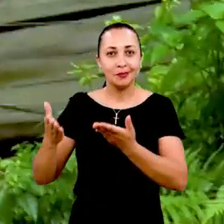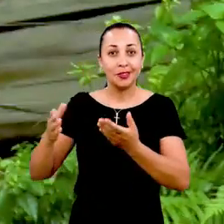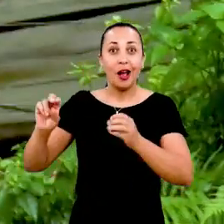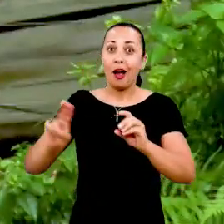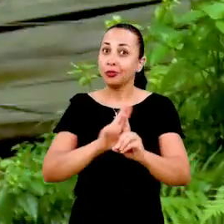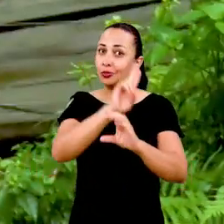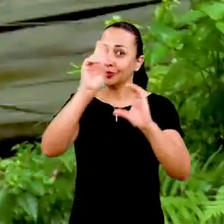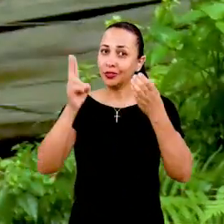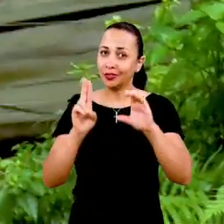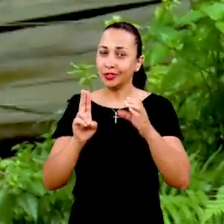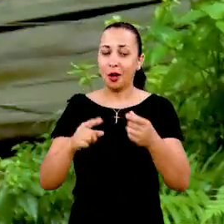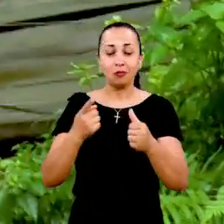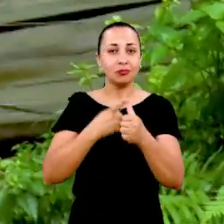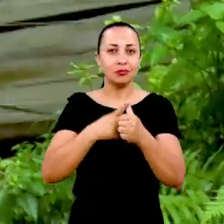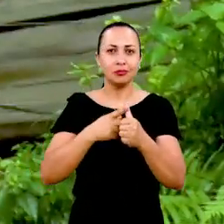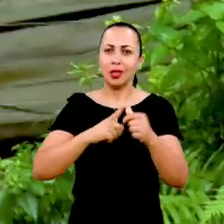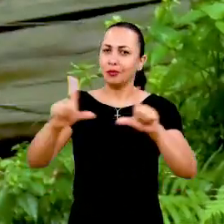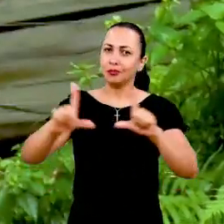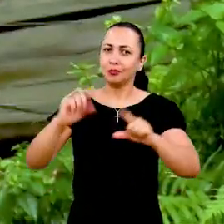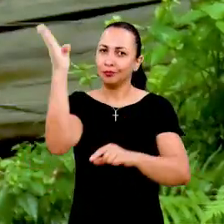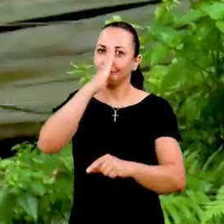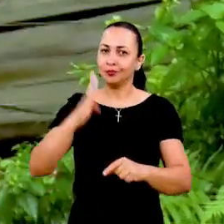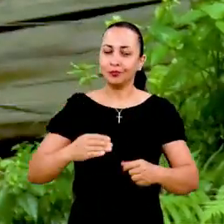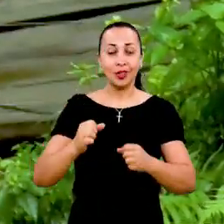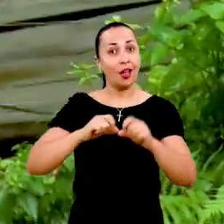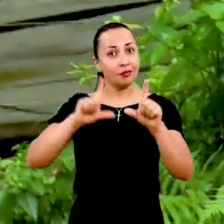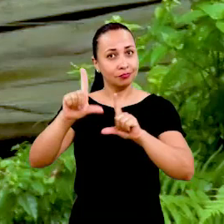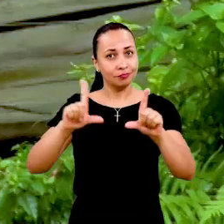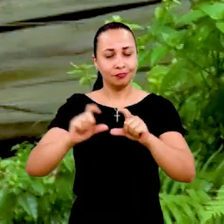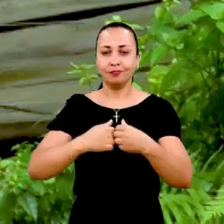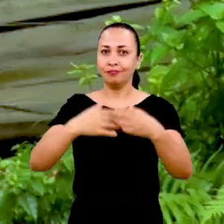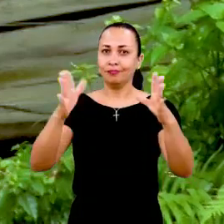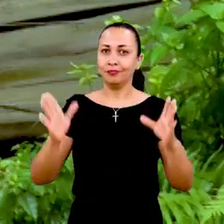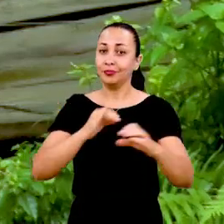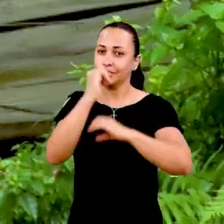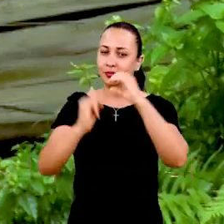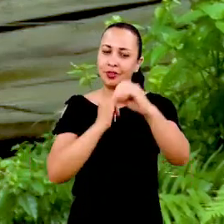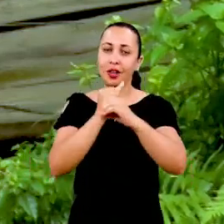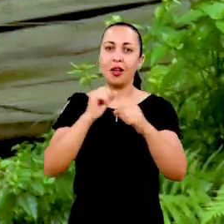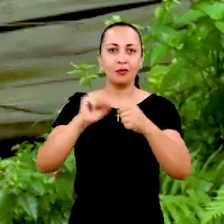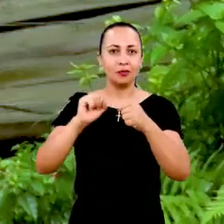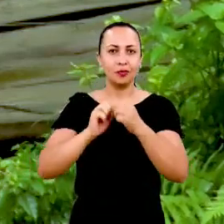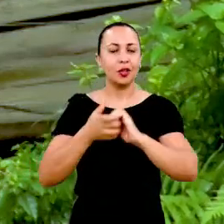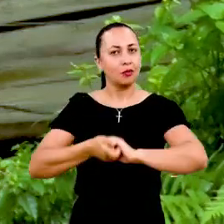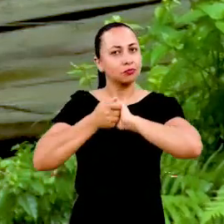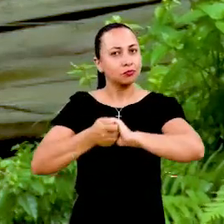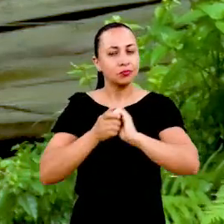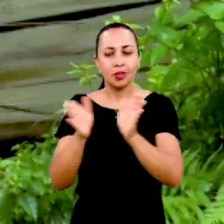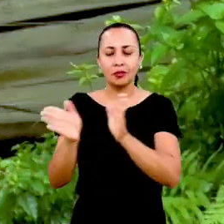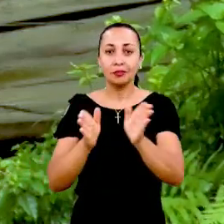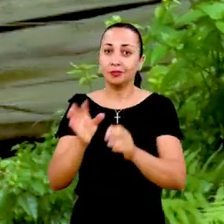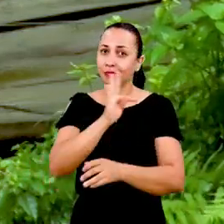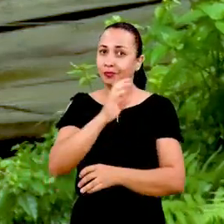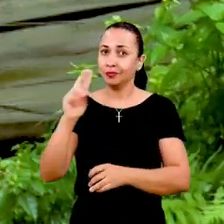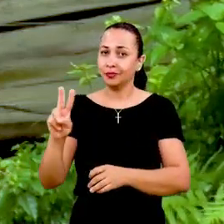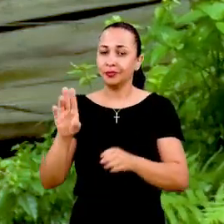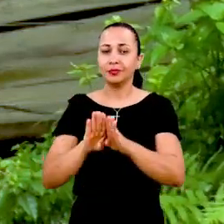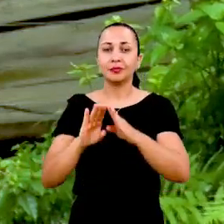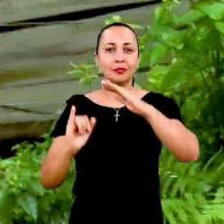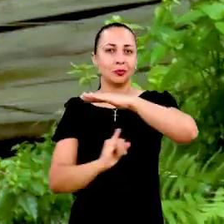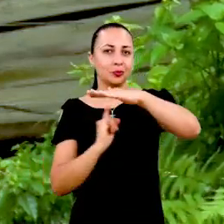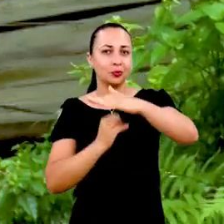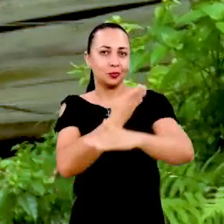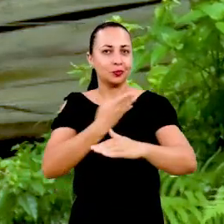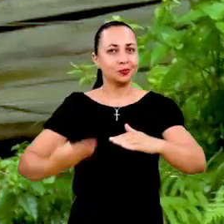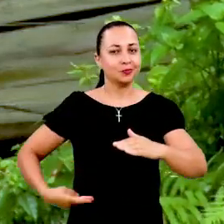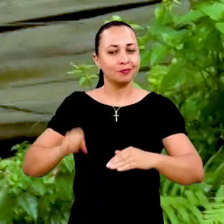Olá, seja bem-vindo ao Univerciência, o primeiro programa brasileiro de TV aberta e internet, produzido por meio da colaboração entre TVs